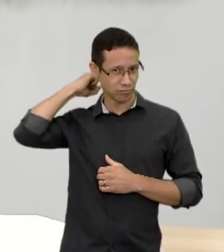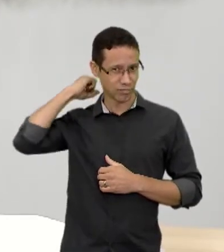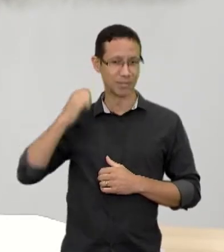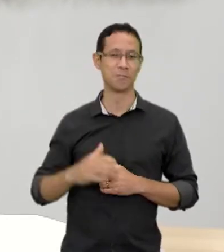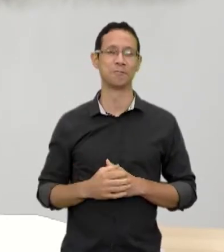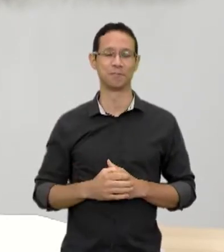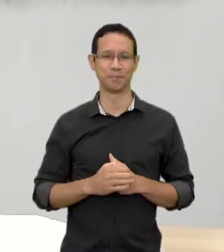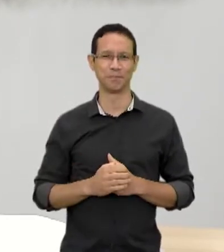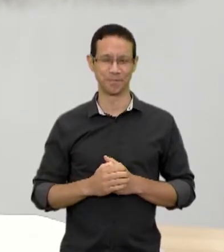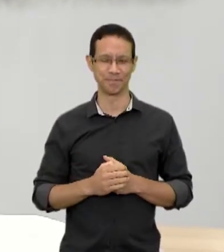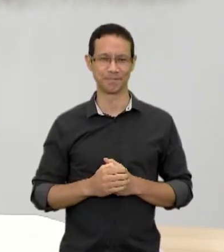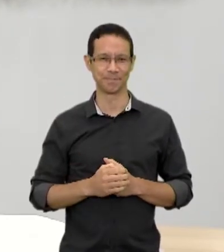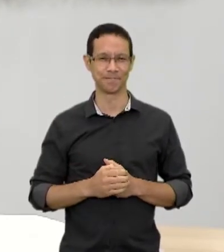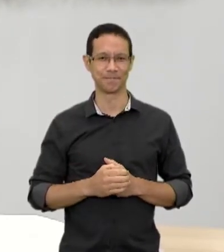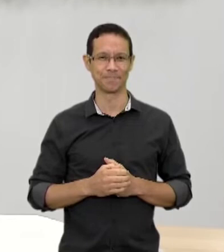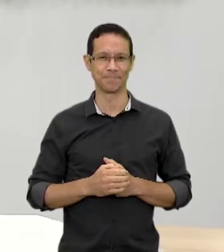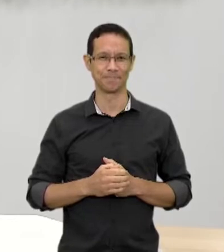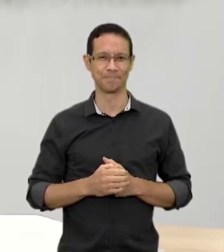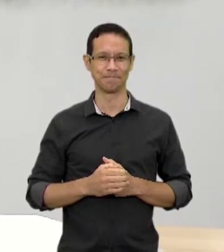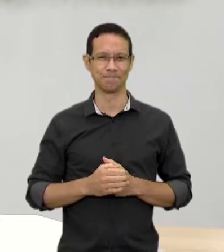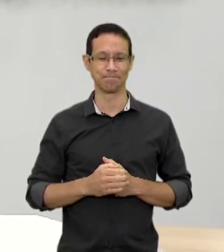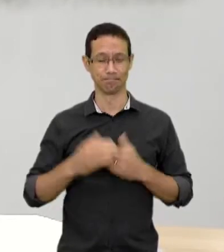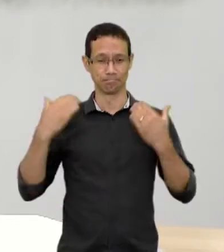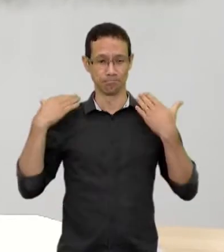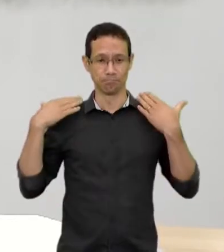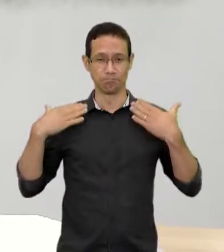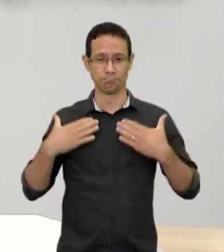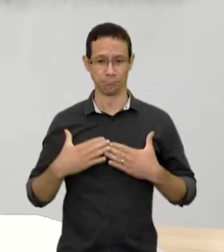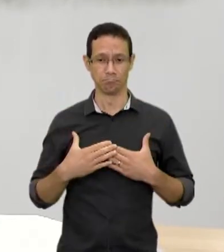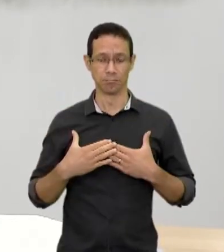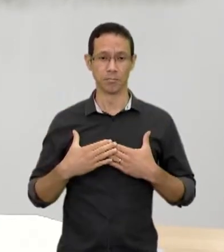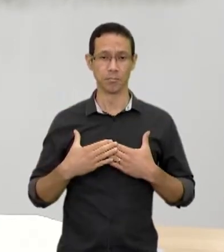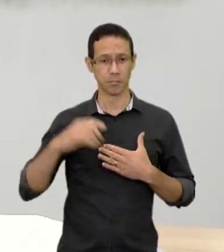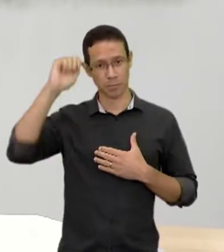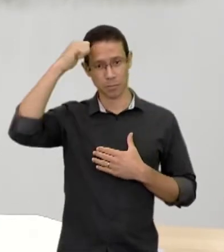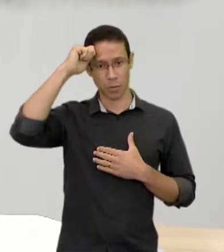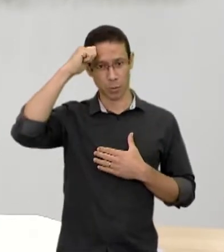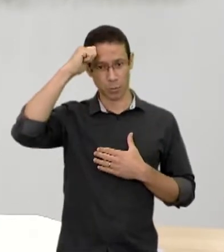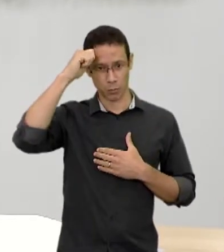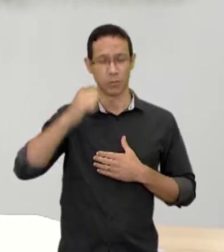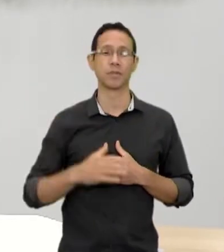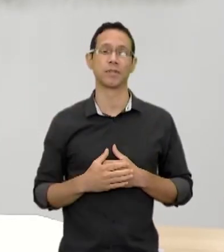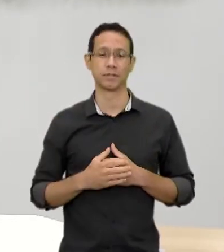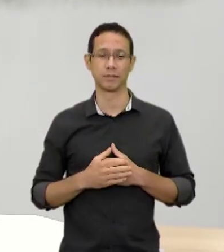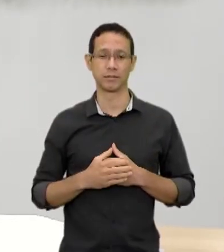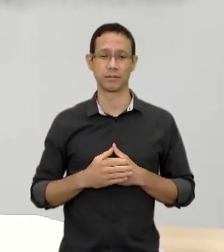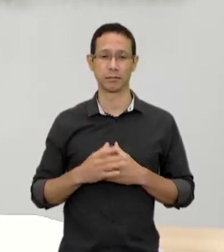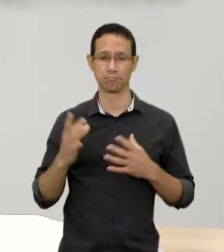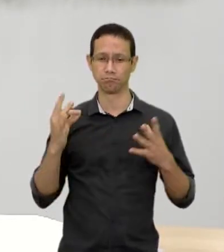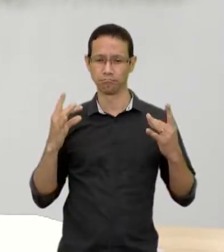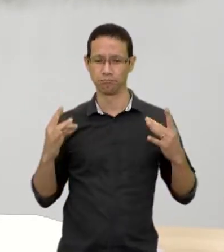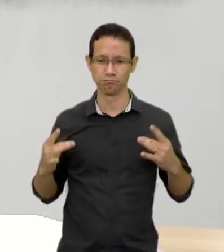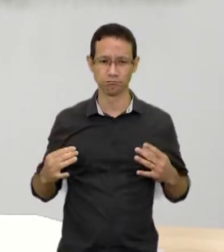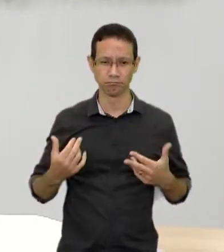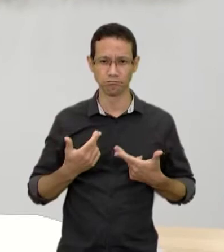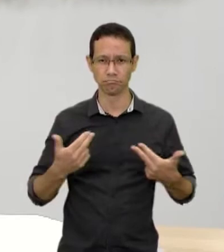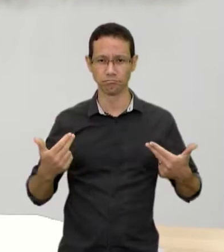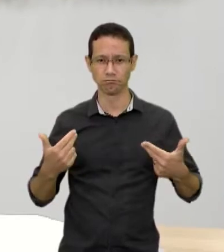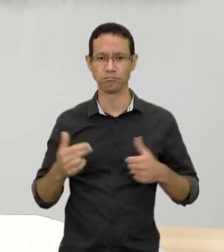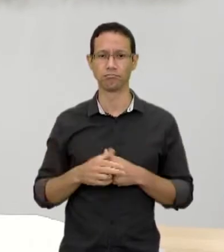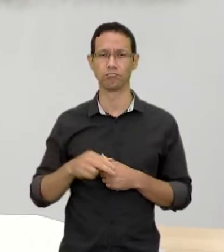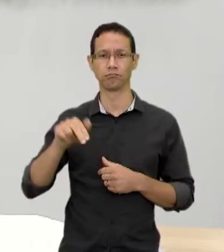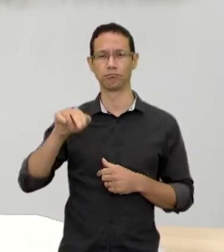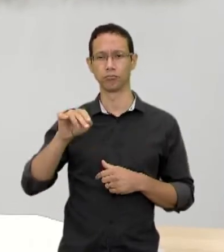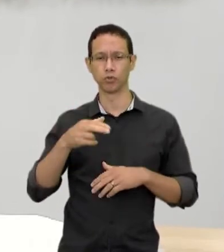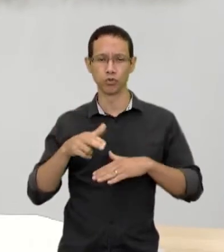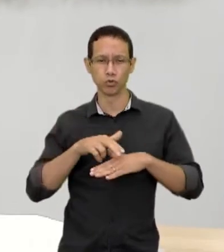na verdade. Estou com uma camiseta preta com alguns detalhes em tom de